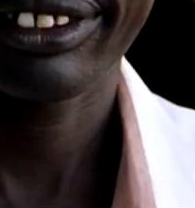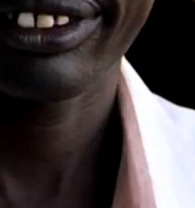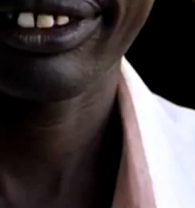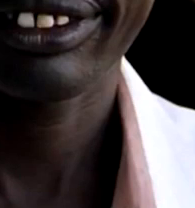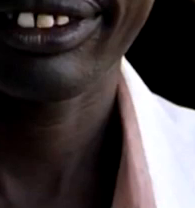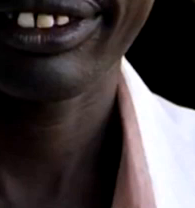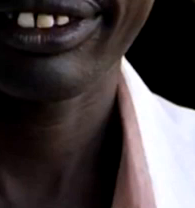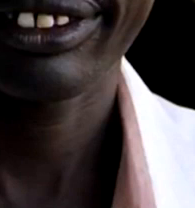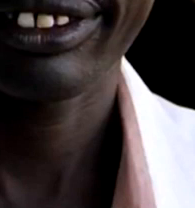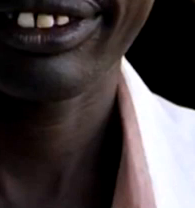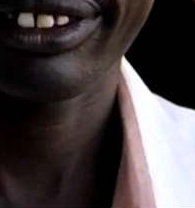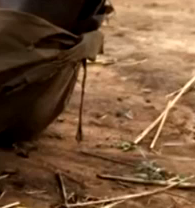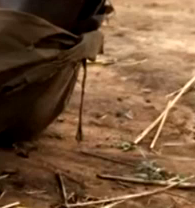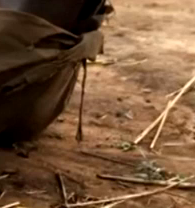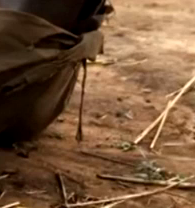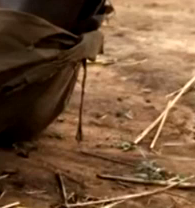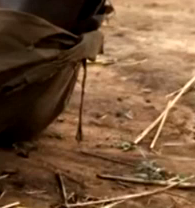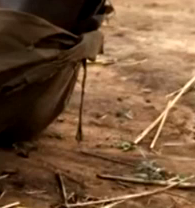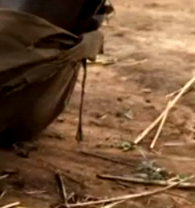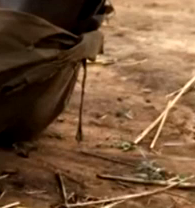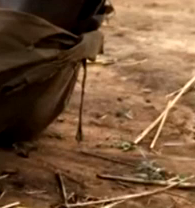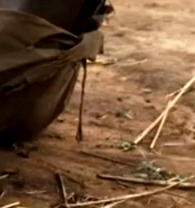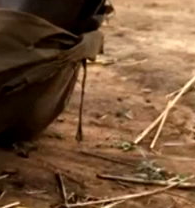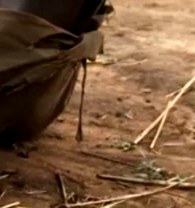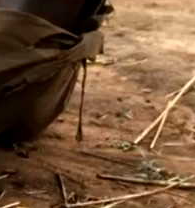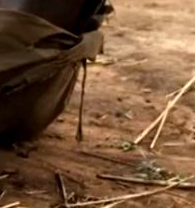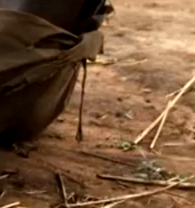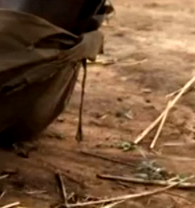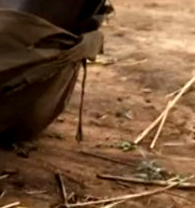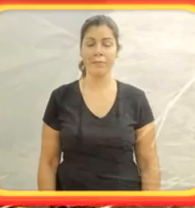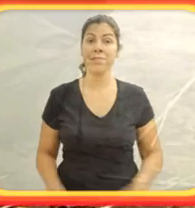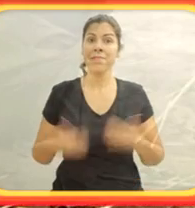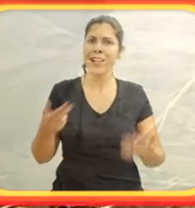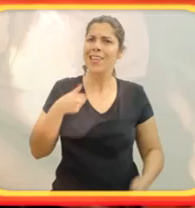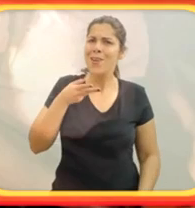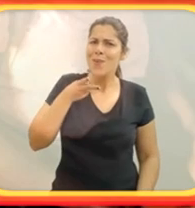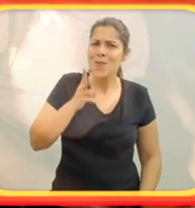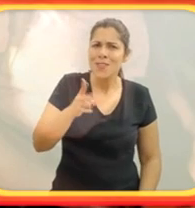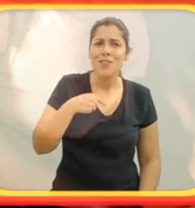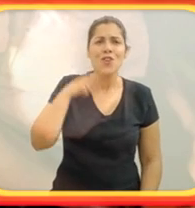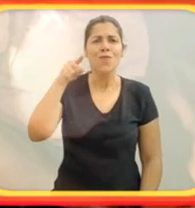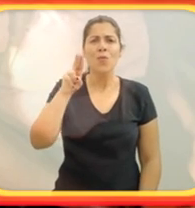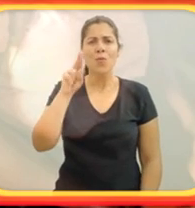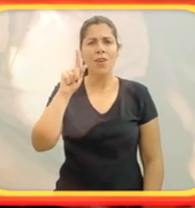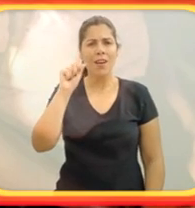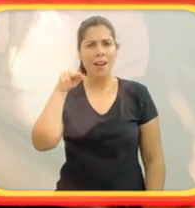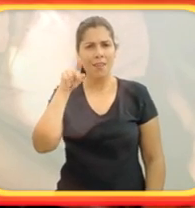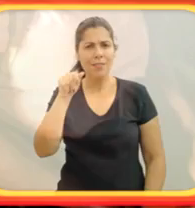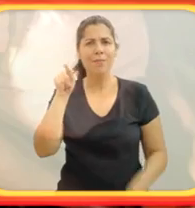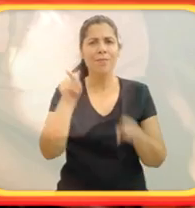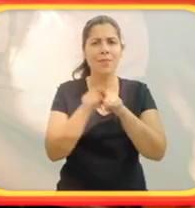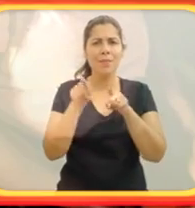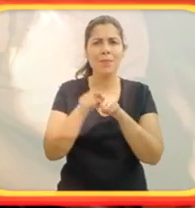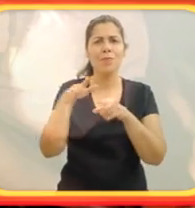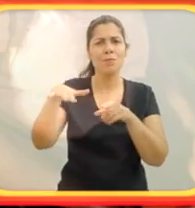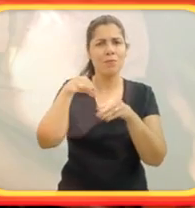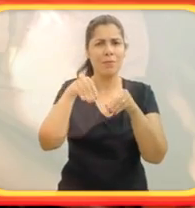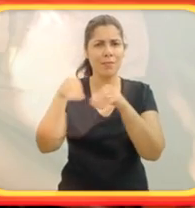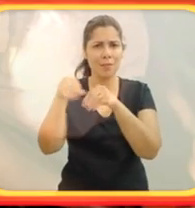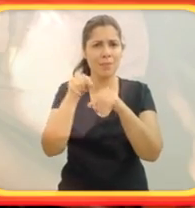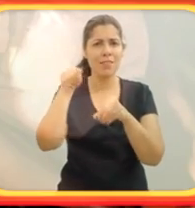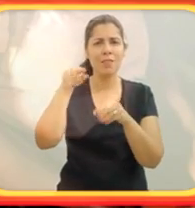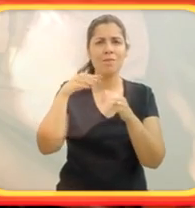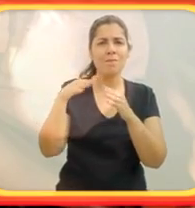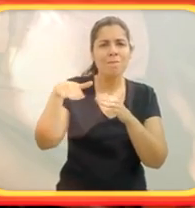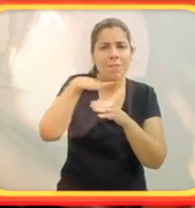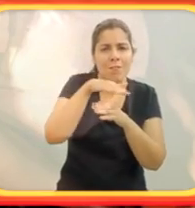Na terceira, homem sentado no chão vestido com uma calça rasgada nos joelhos. E aí eu continuei, fui pra Uganda, também por